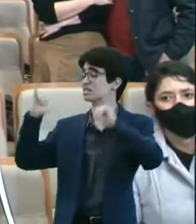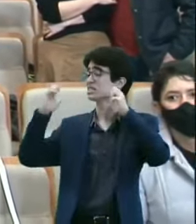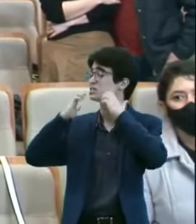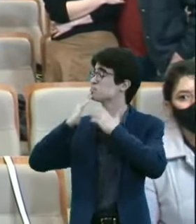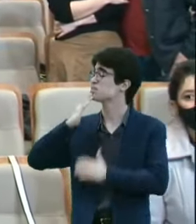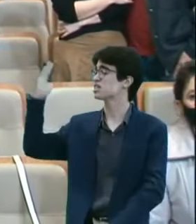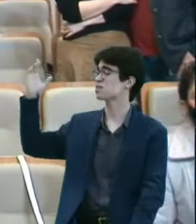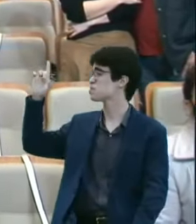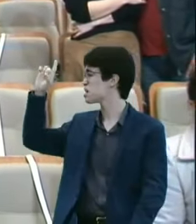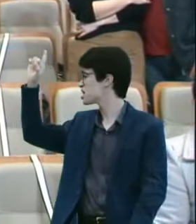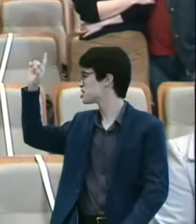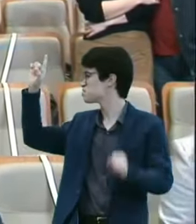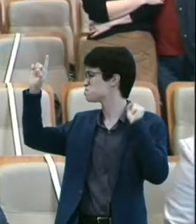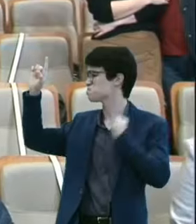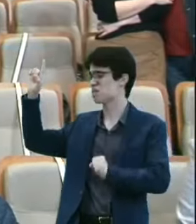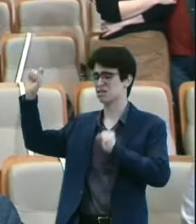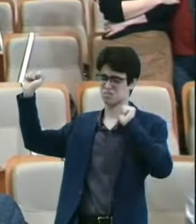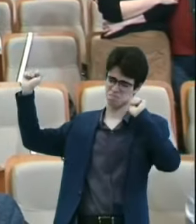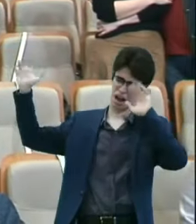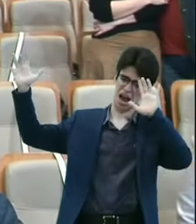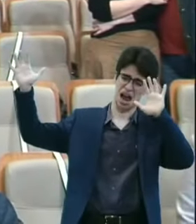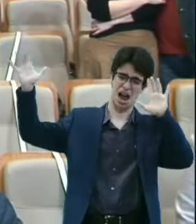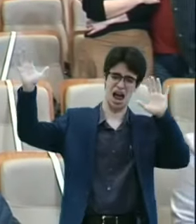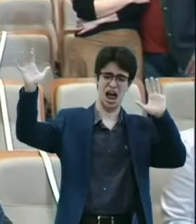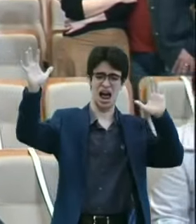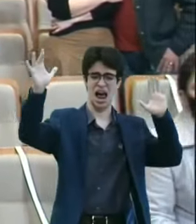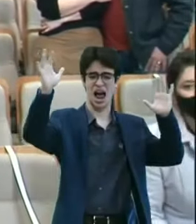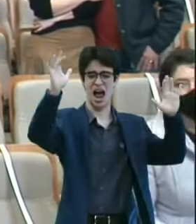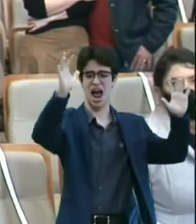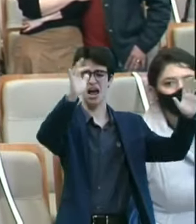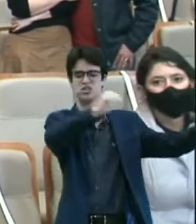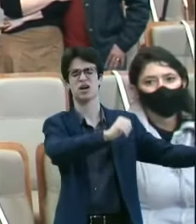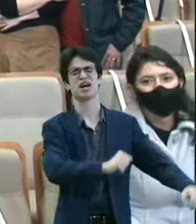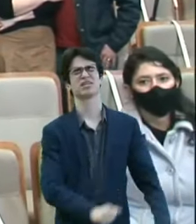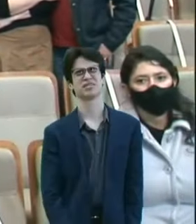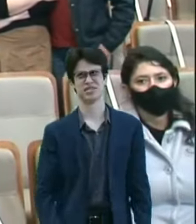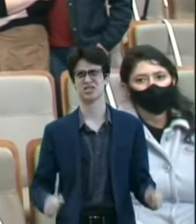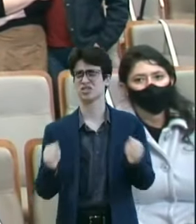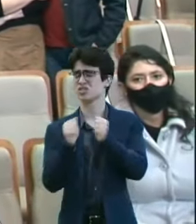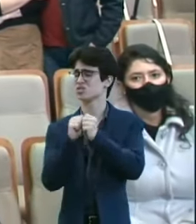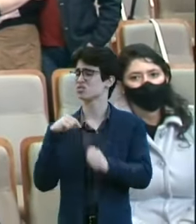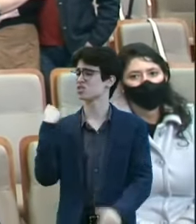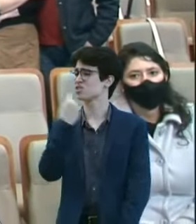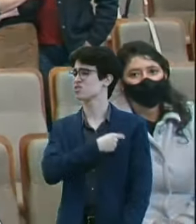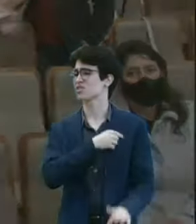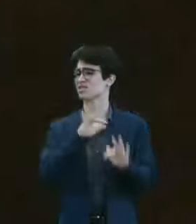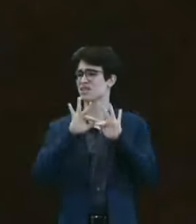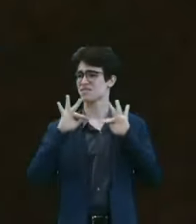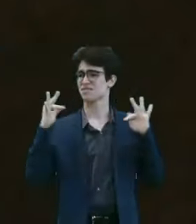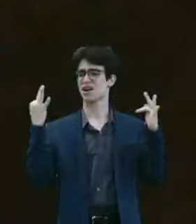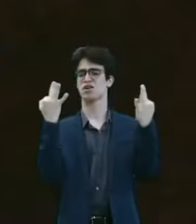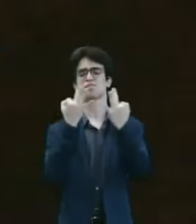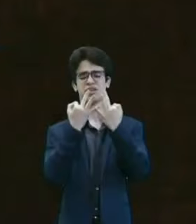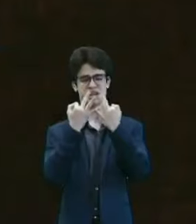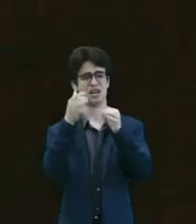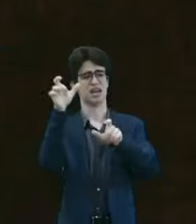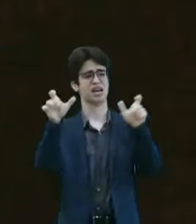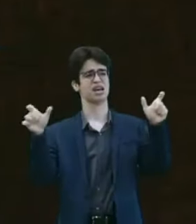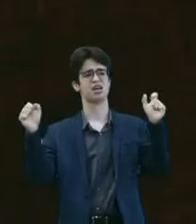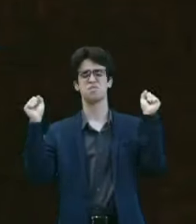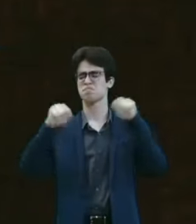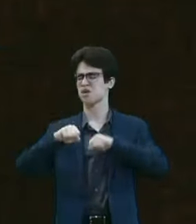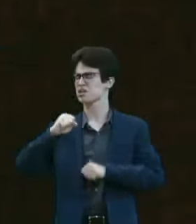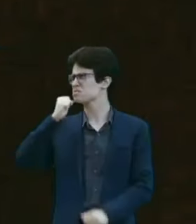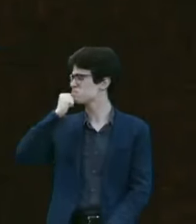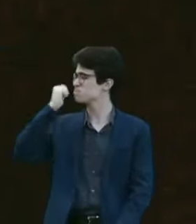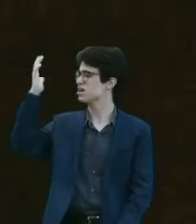Pai, estende as tuas mãos de bênção sobre as nossas casas, sobre as nossas famílias, que elas sejam